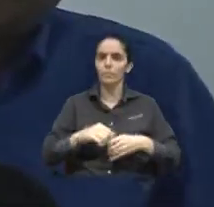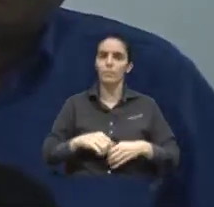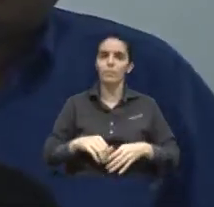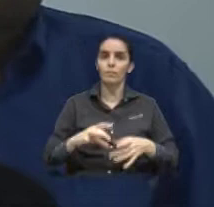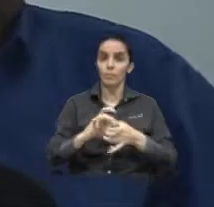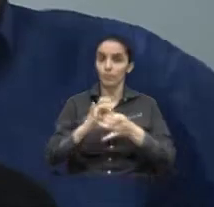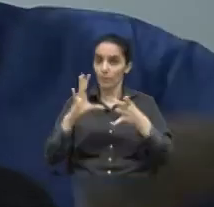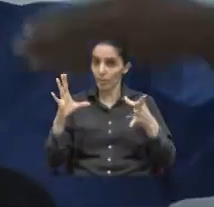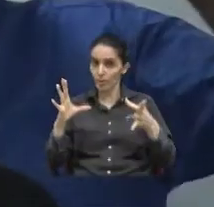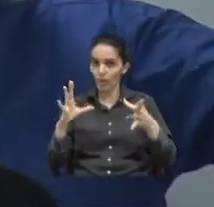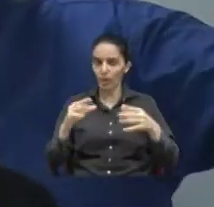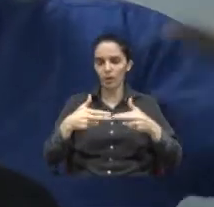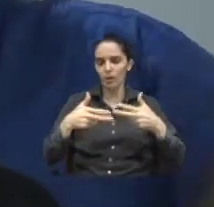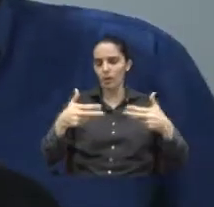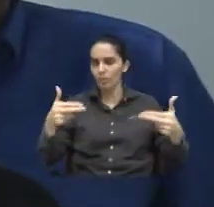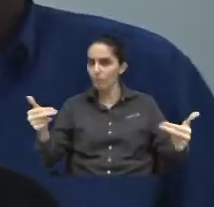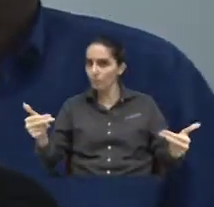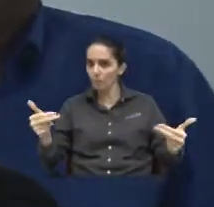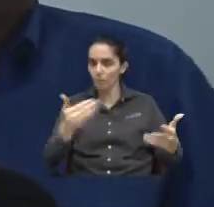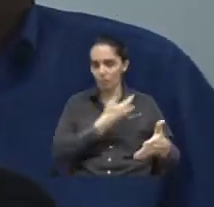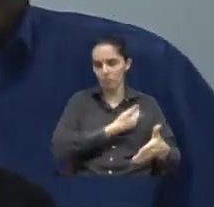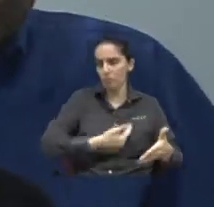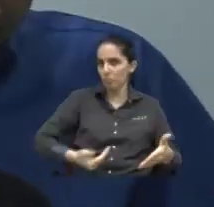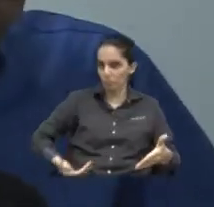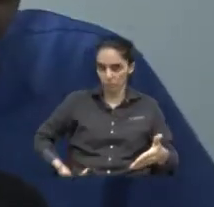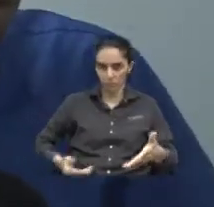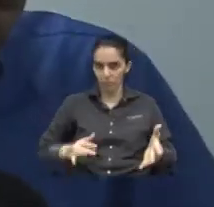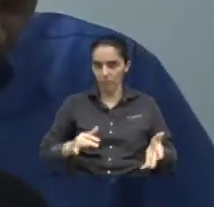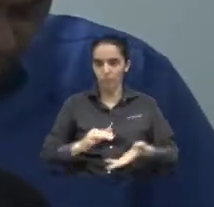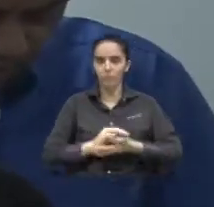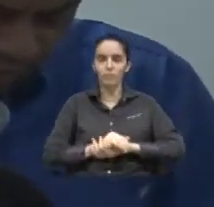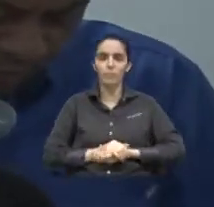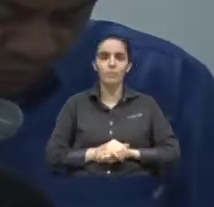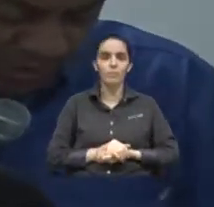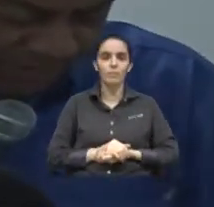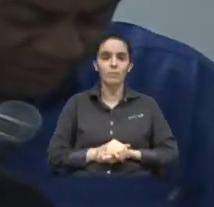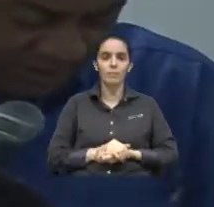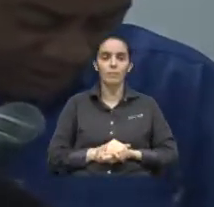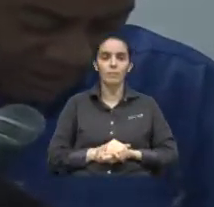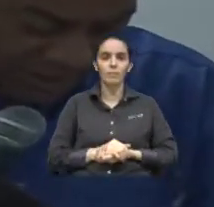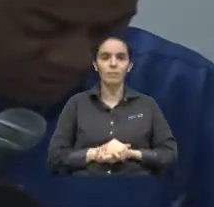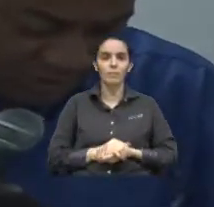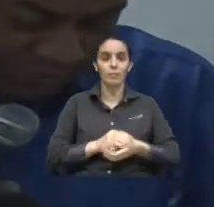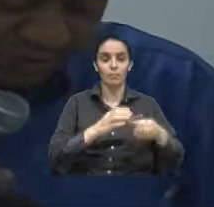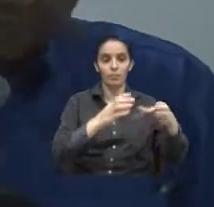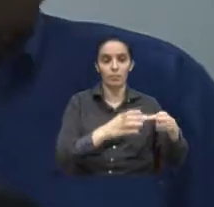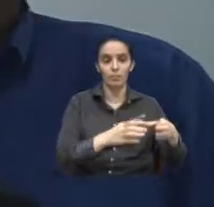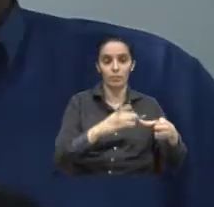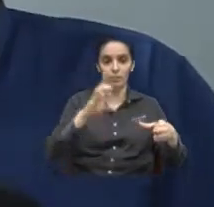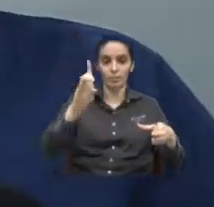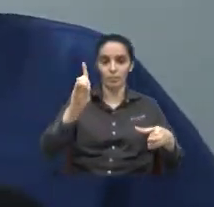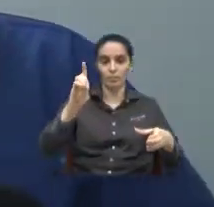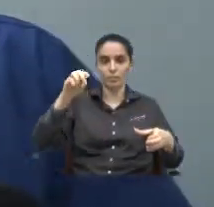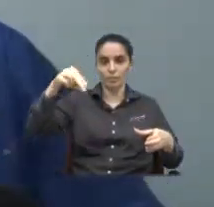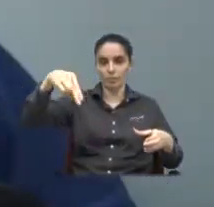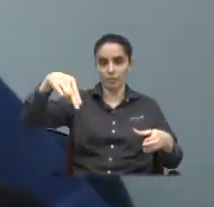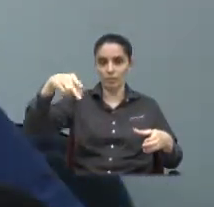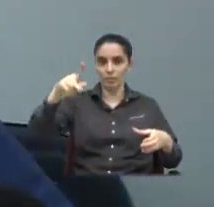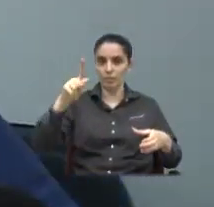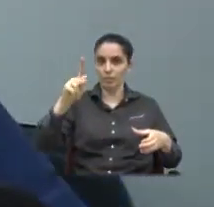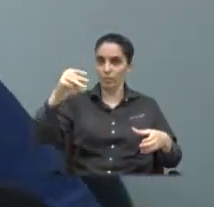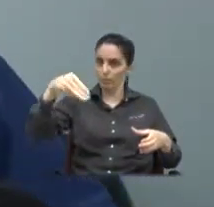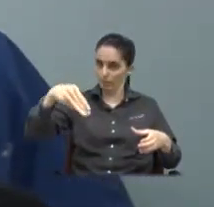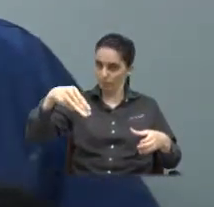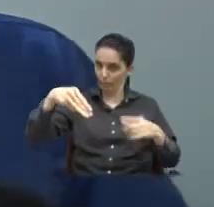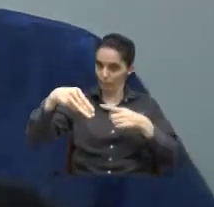autorização de CETESB, autorização do governo federal e assim por diante. Então, o Departamento Nacional de Produção Mineral, ele tem